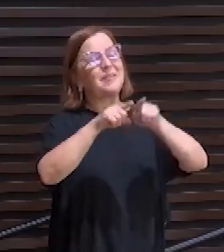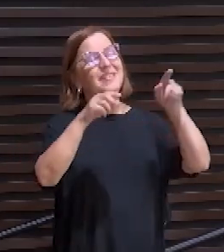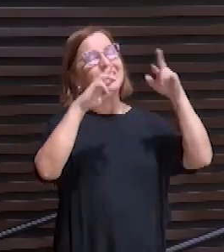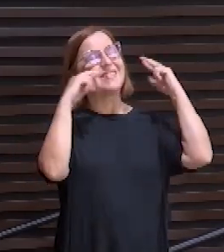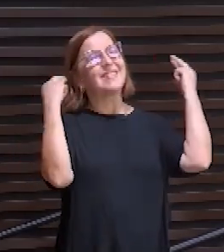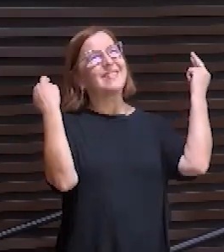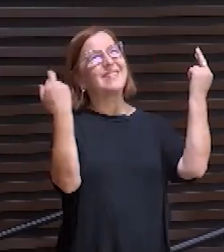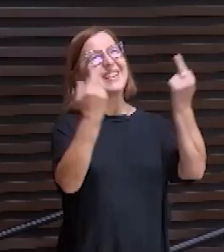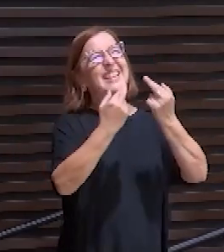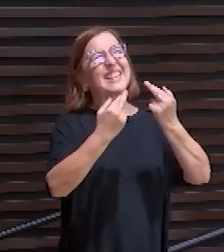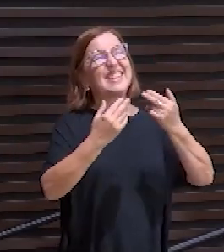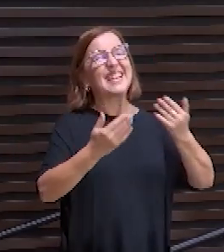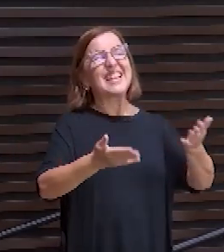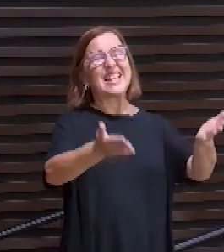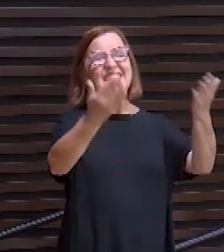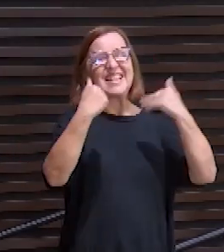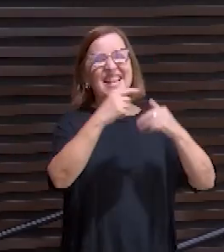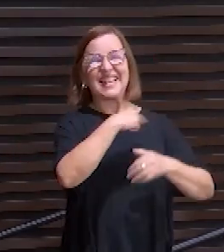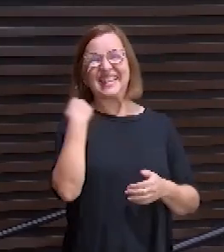a nós.